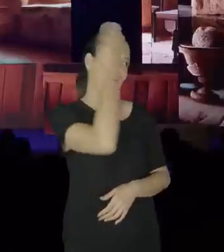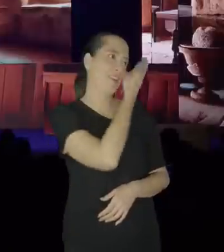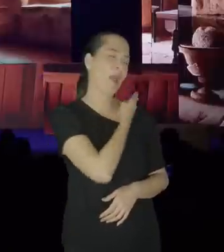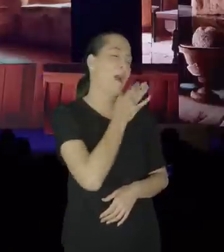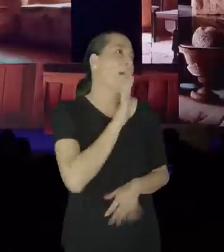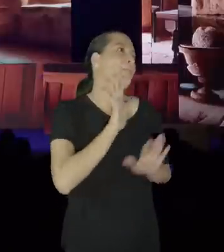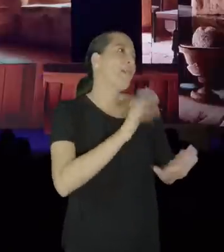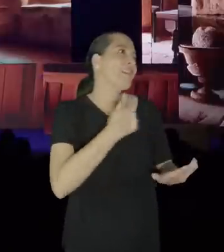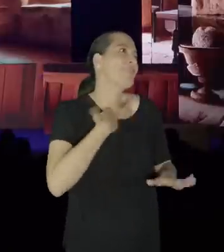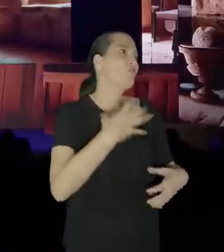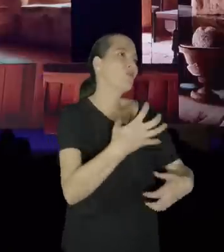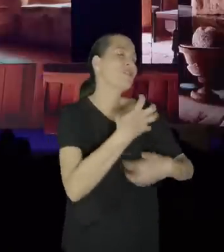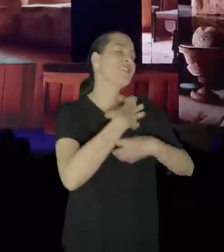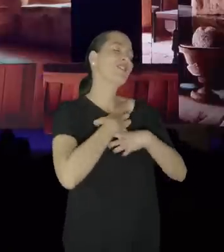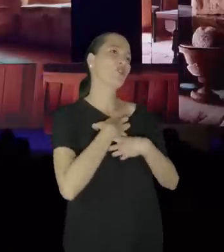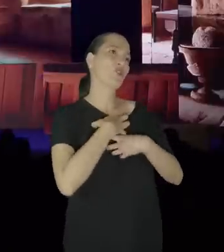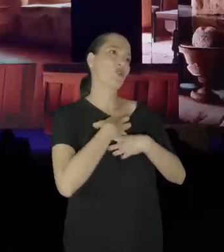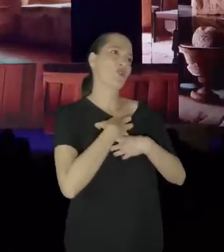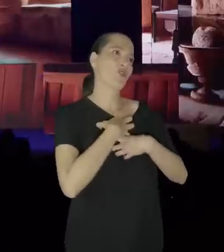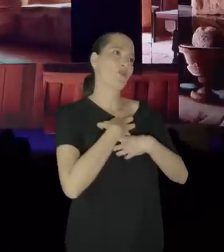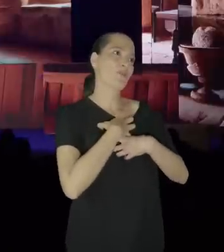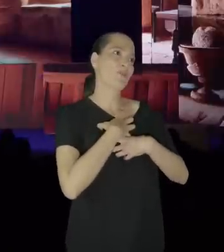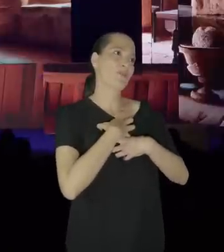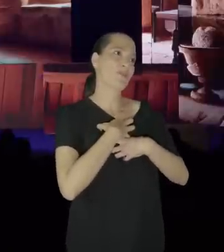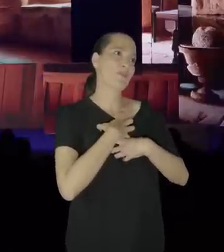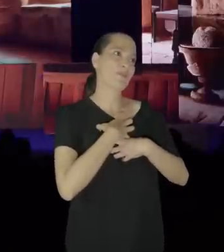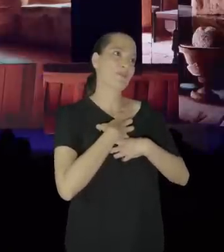Mas eu sabia.